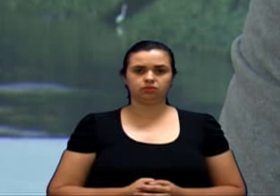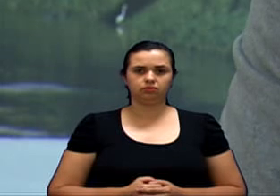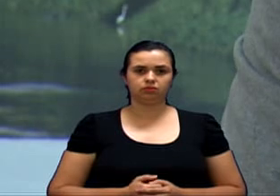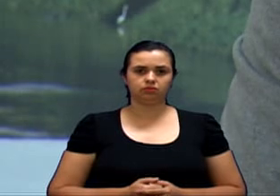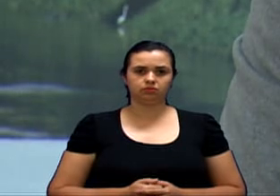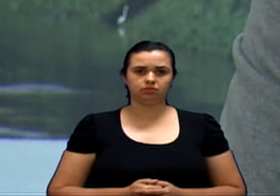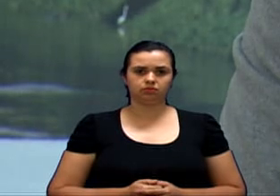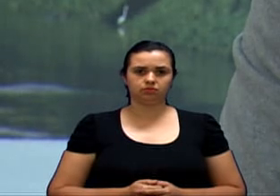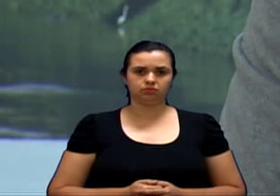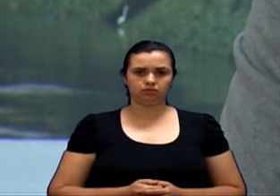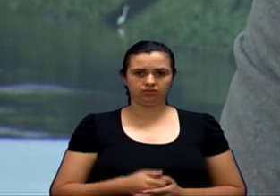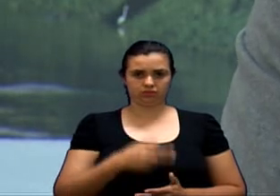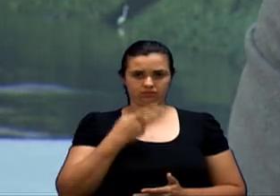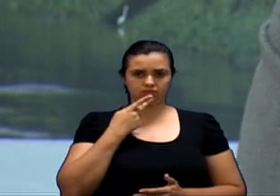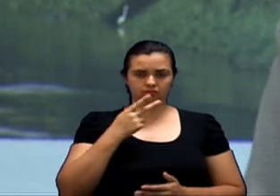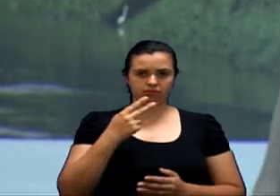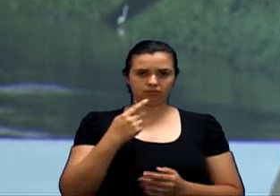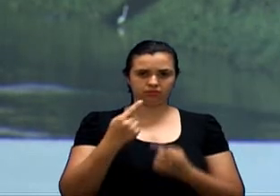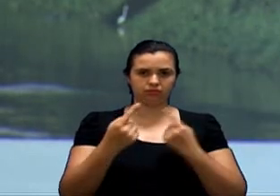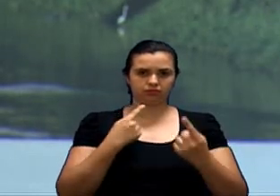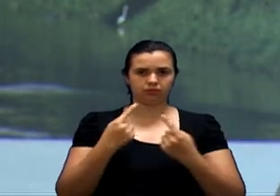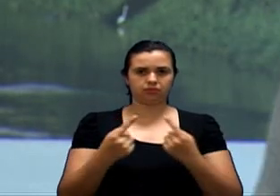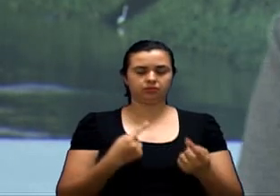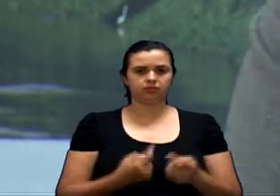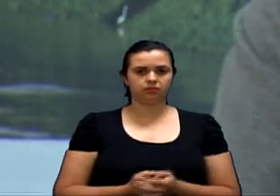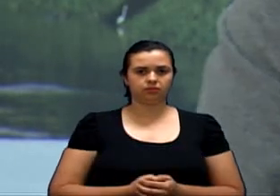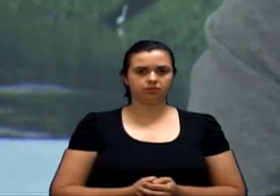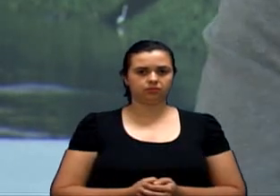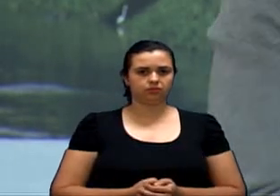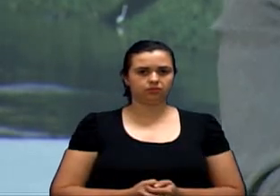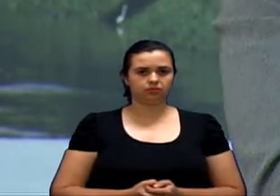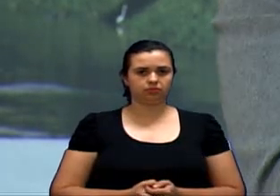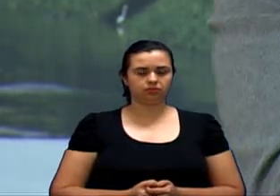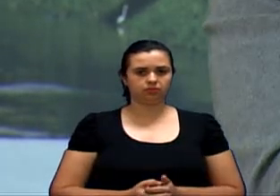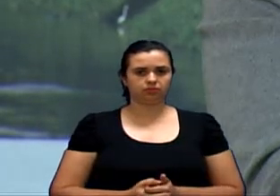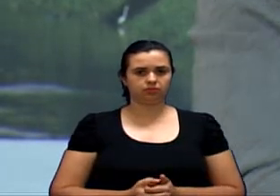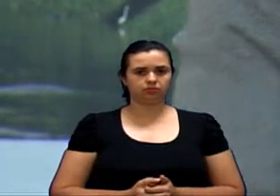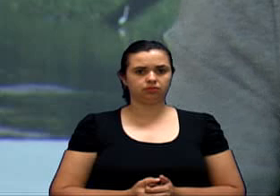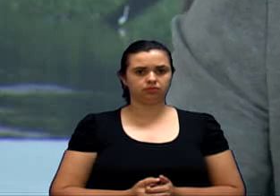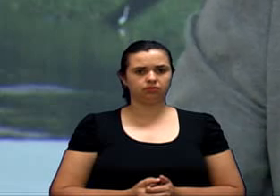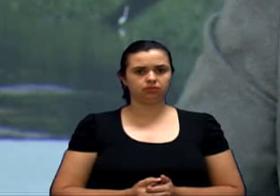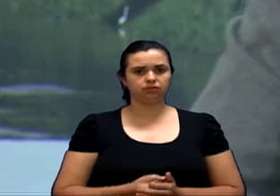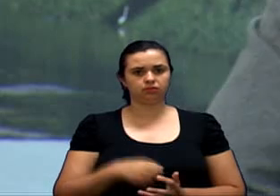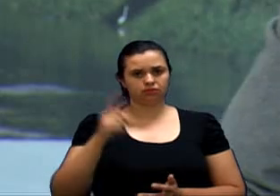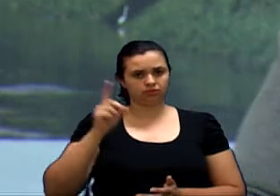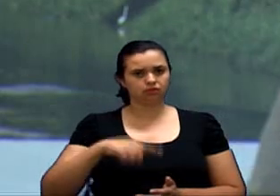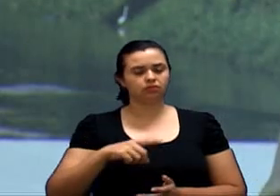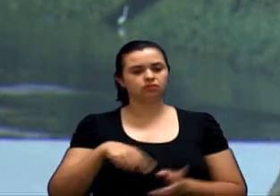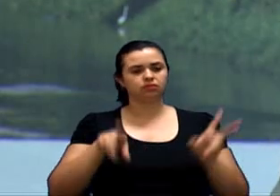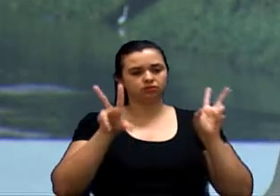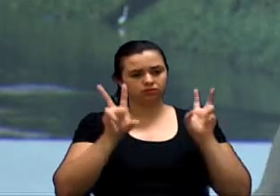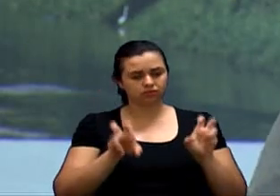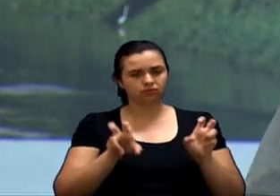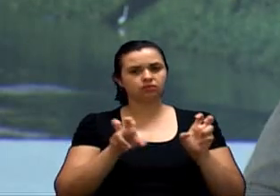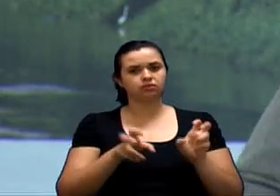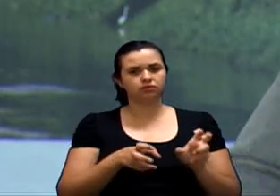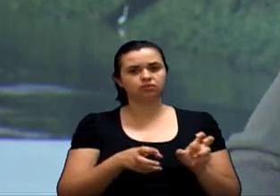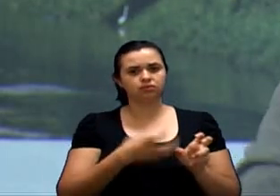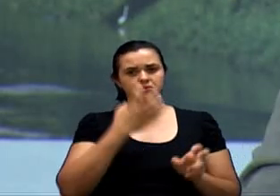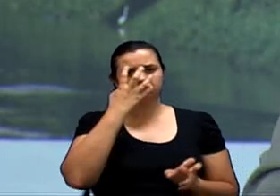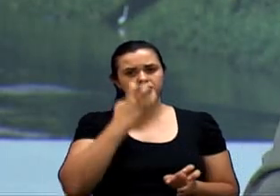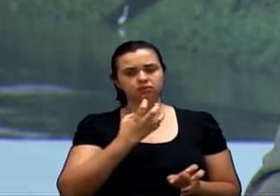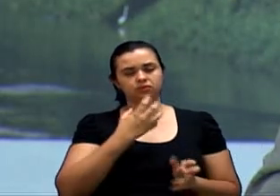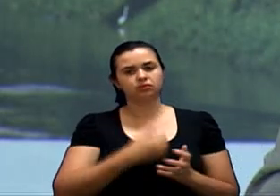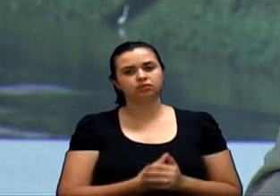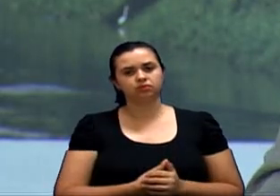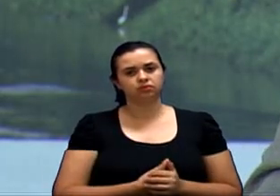A senhora está falando comigo ou não? Ah, tá. É que é um assunto muito sério e os extremistas da esquerda que a